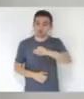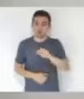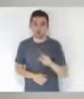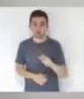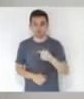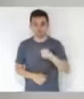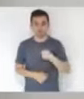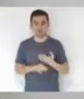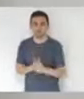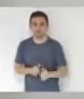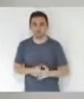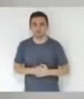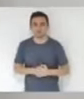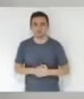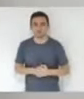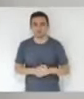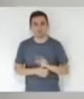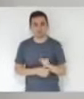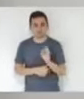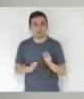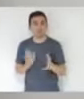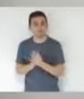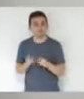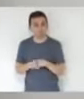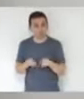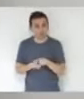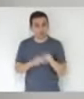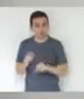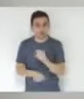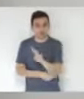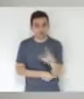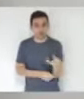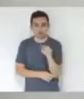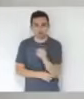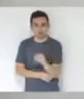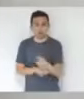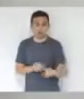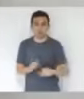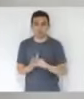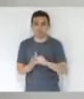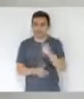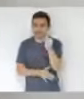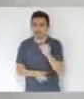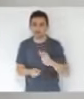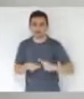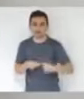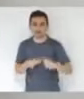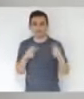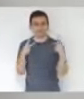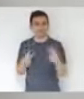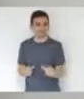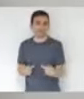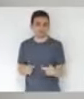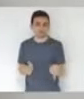Blumenau dando boas notícias. Vou fazer o registro aqui, que Blumenau foi uma das primeiras cidades visitadas